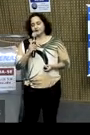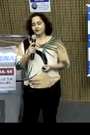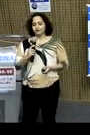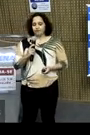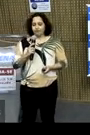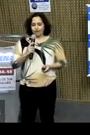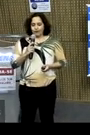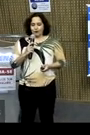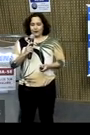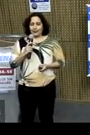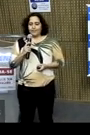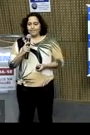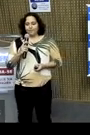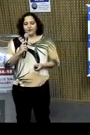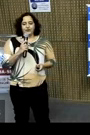cadastro.